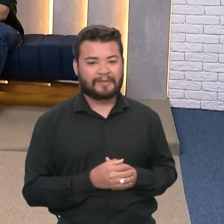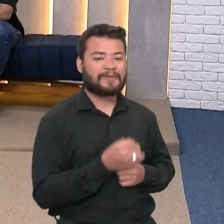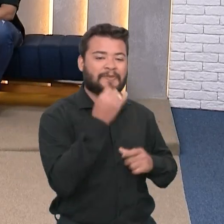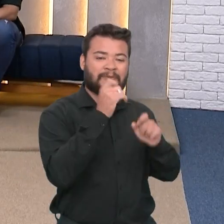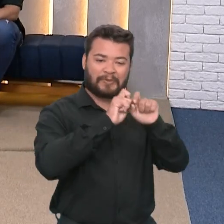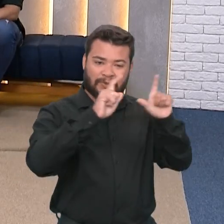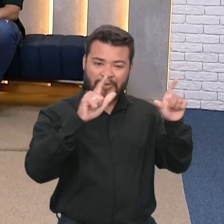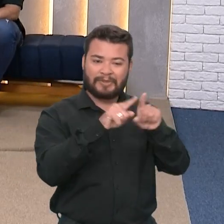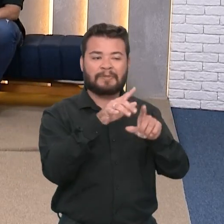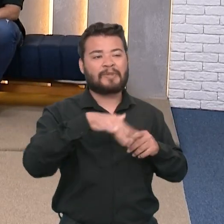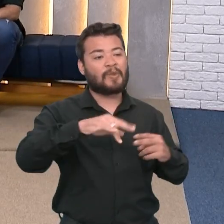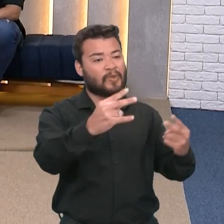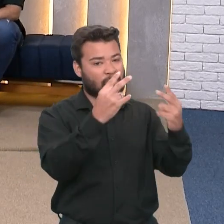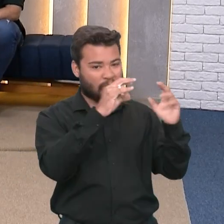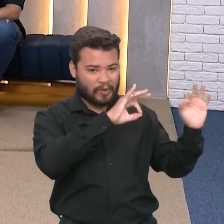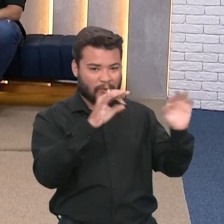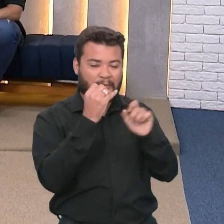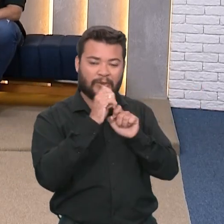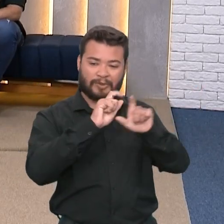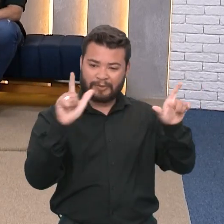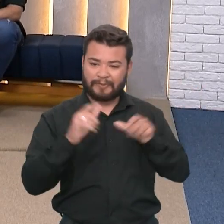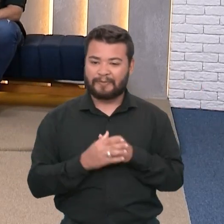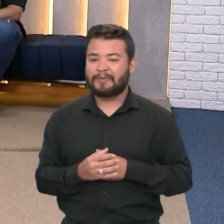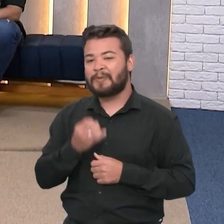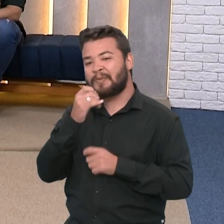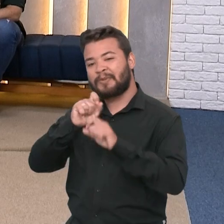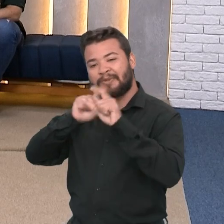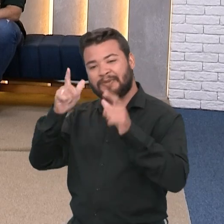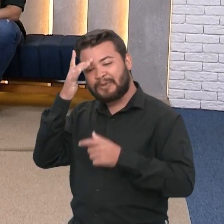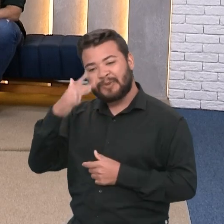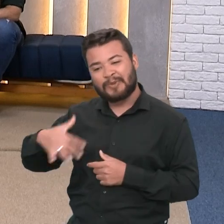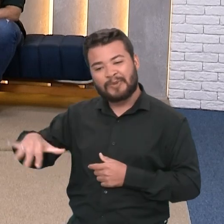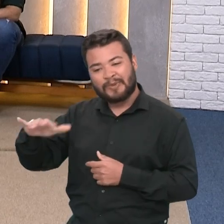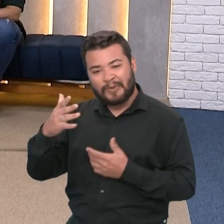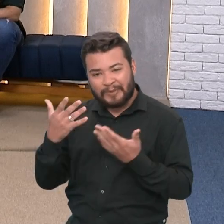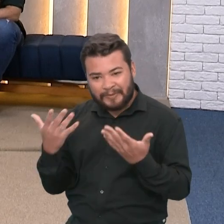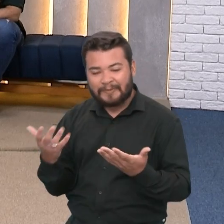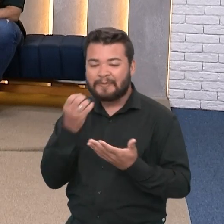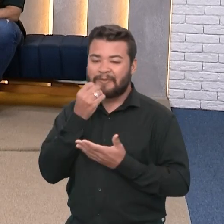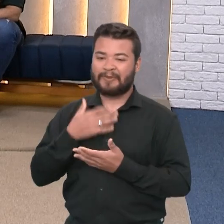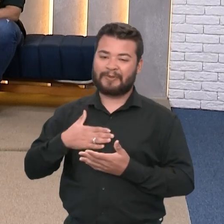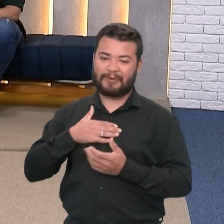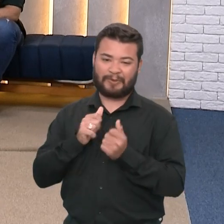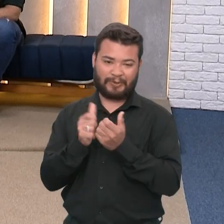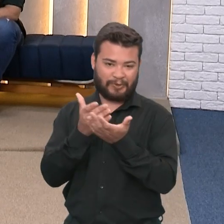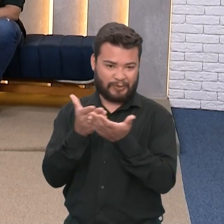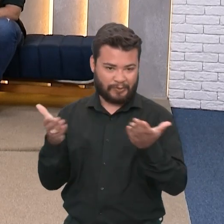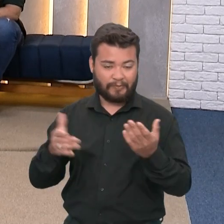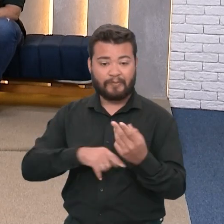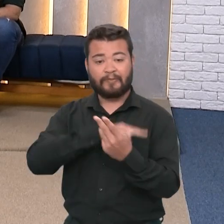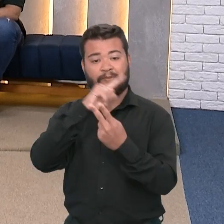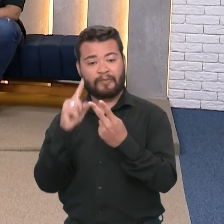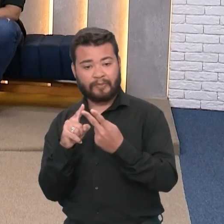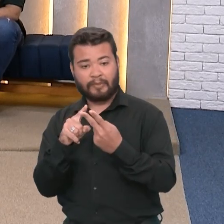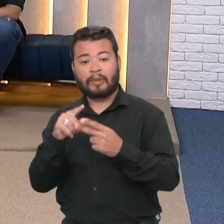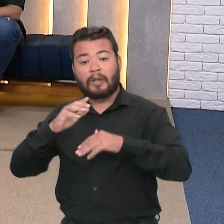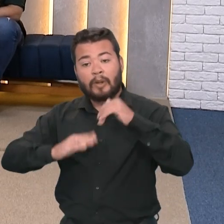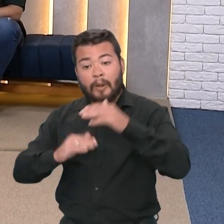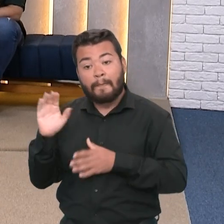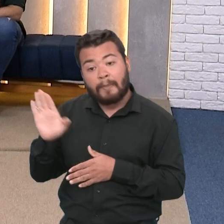dia a todo mundo aí que está nos assistindo também. Bom dia a todos, né? Que bom tê-los aqui. E olha só, pessoal, nossa outra entrevistada é a bióloga